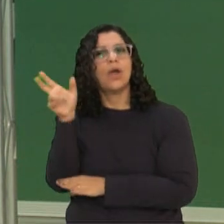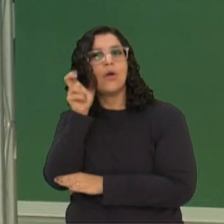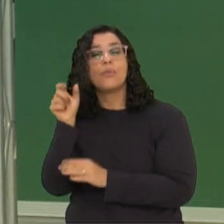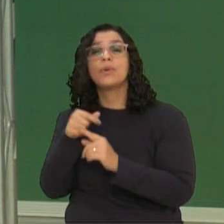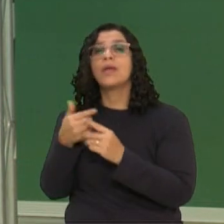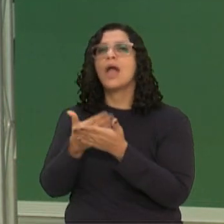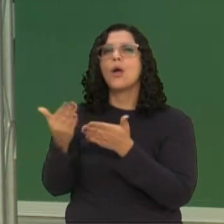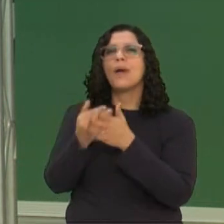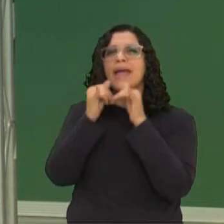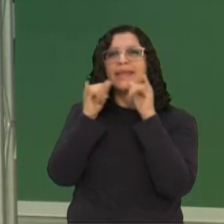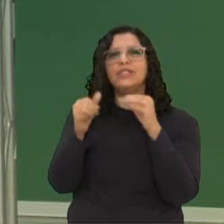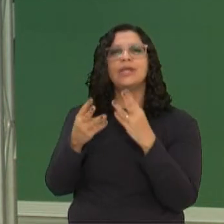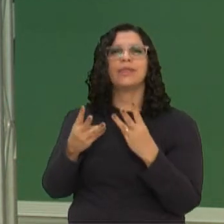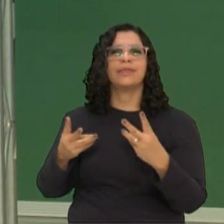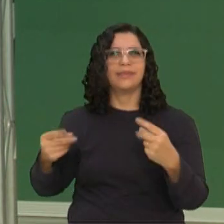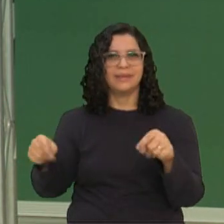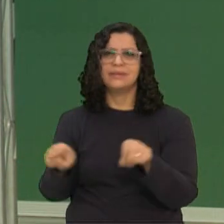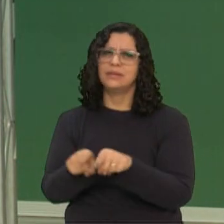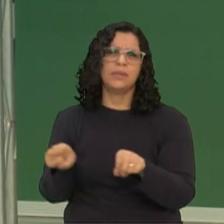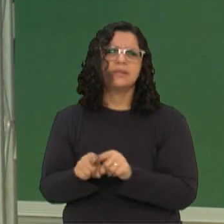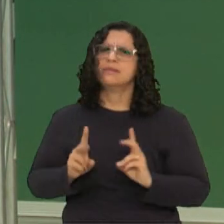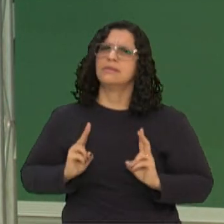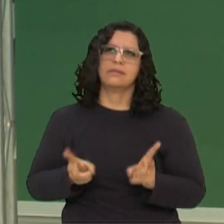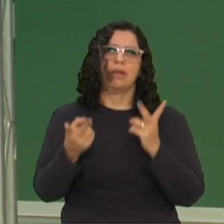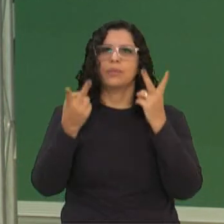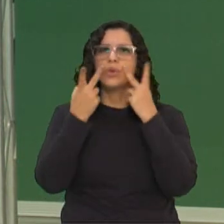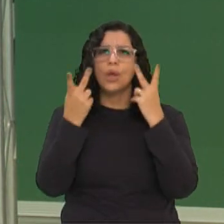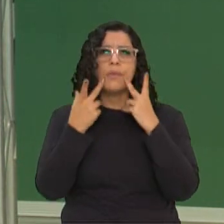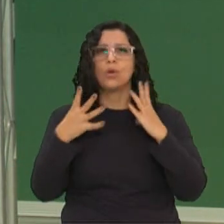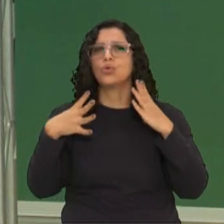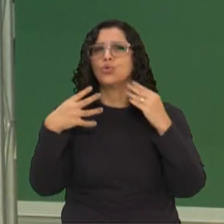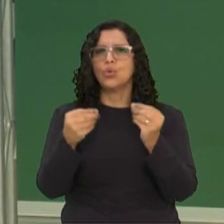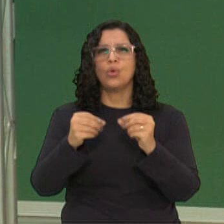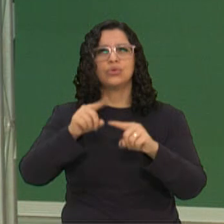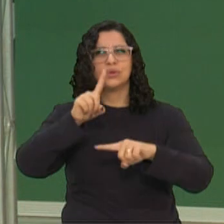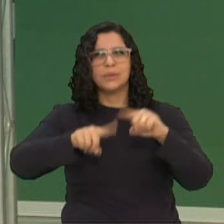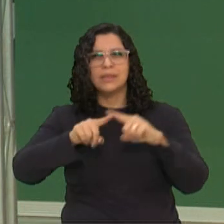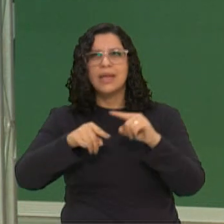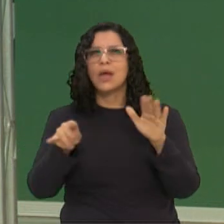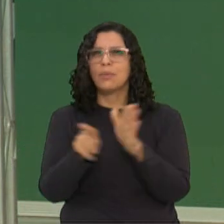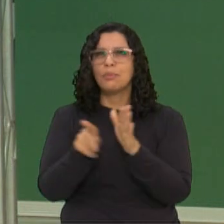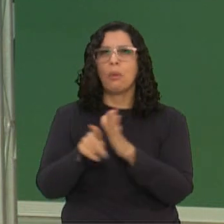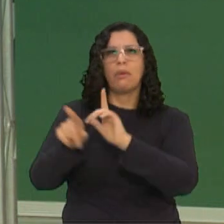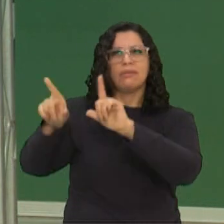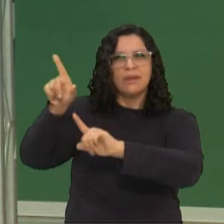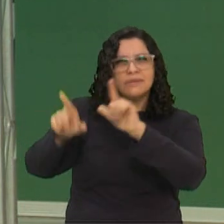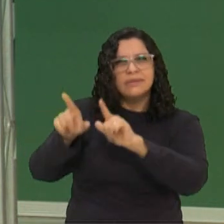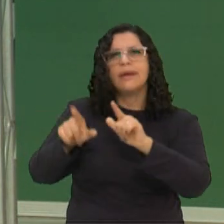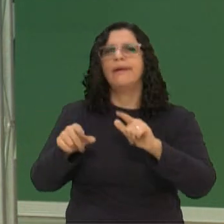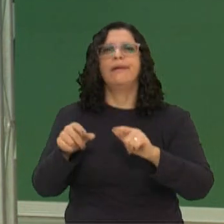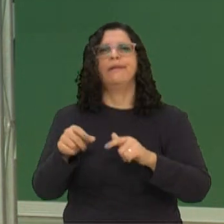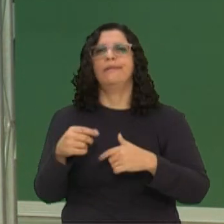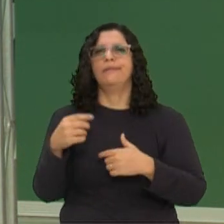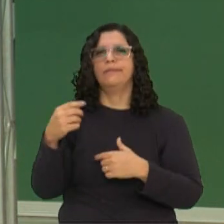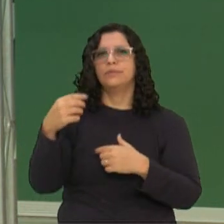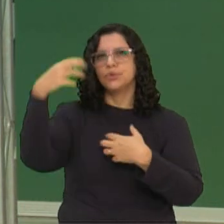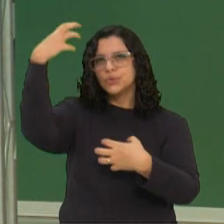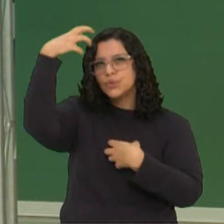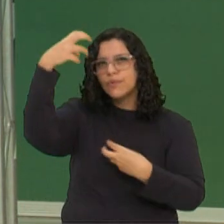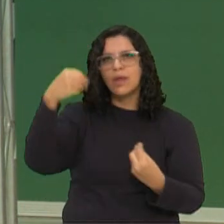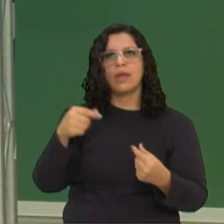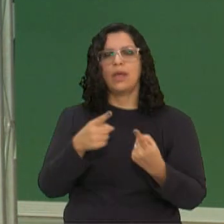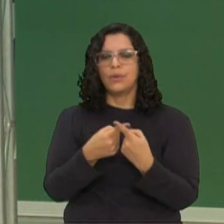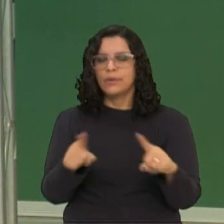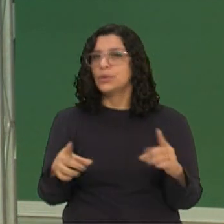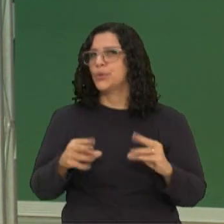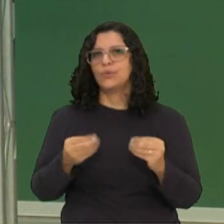é dissipada. Isso ocorre em quase todos os equipamentos eletrônicos, né? Dissipação de energia. E item